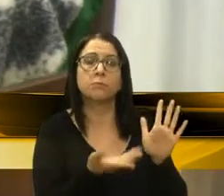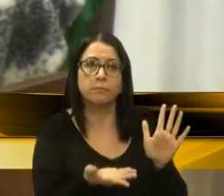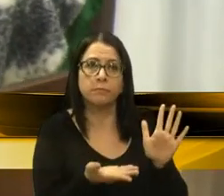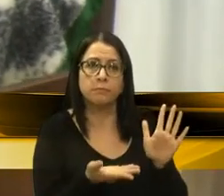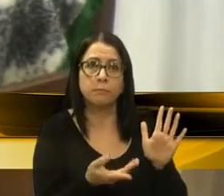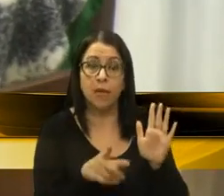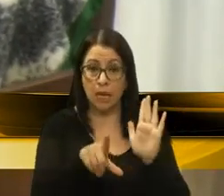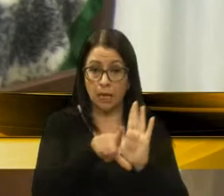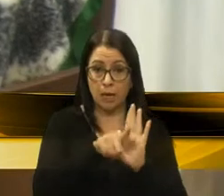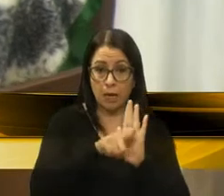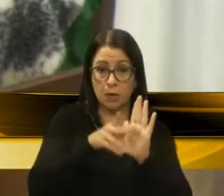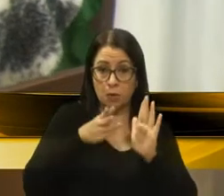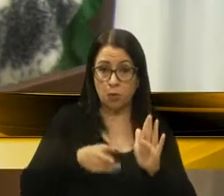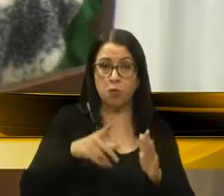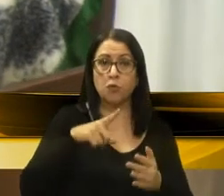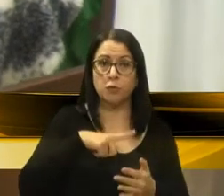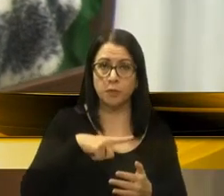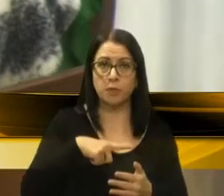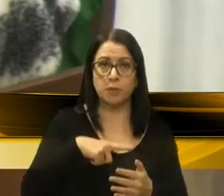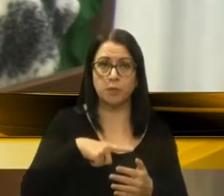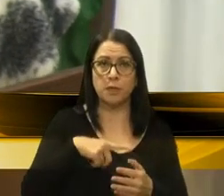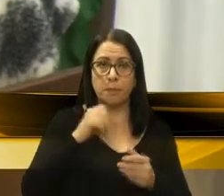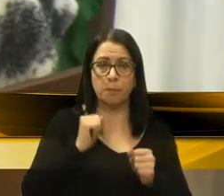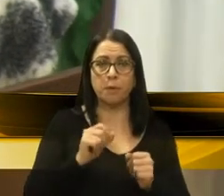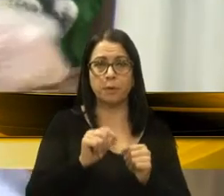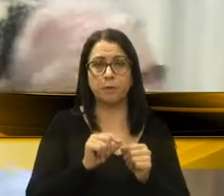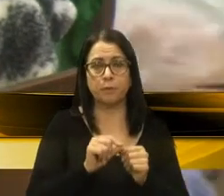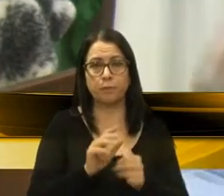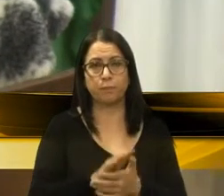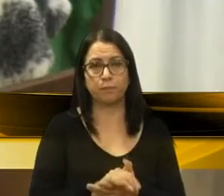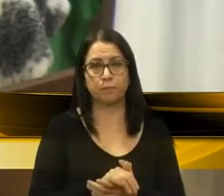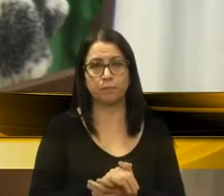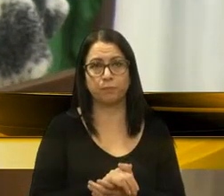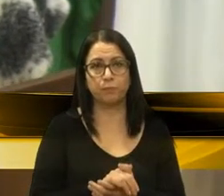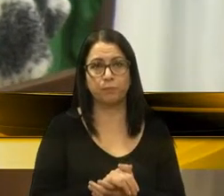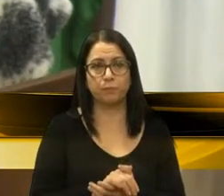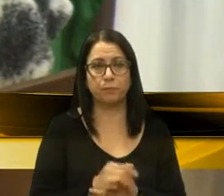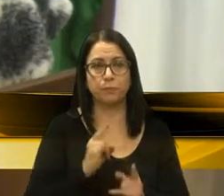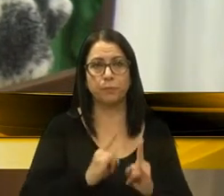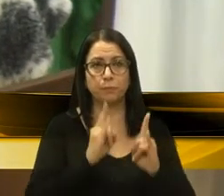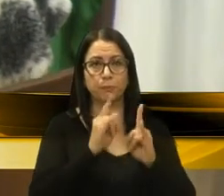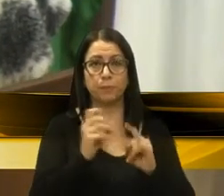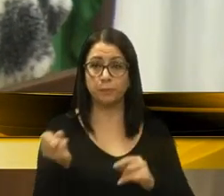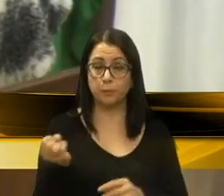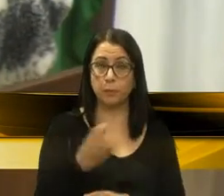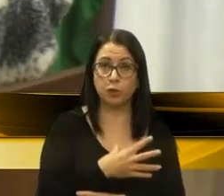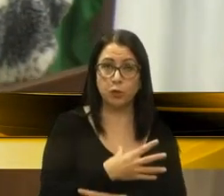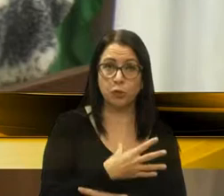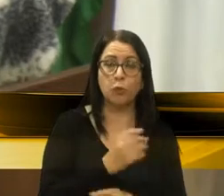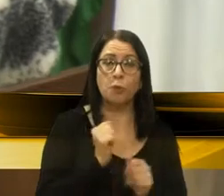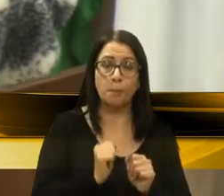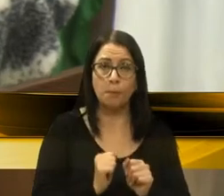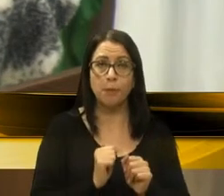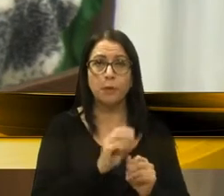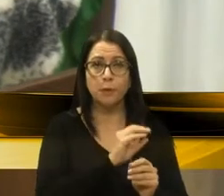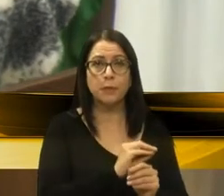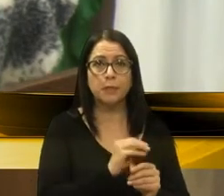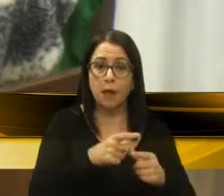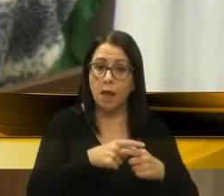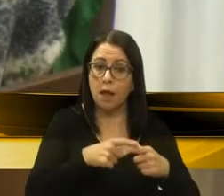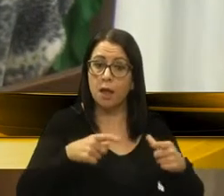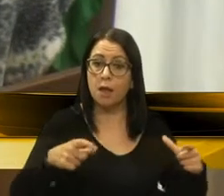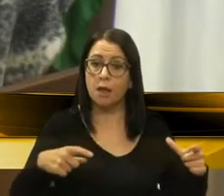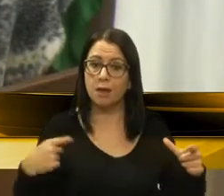Que a lei que hoje permite que isso seja feito em prédios novos, ela possa ser